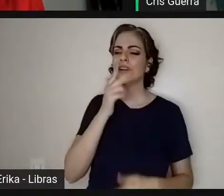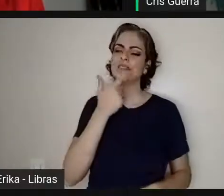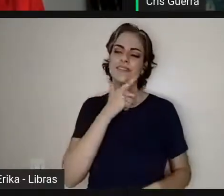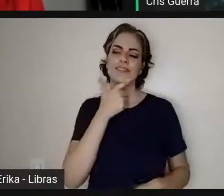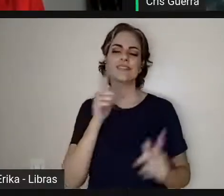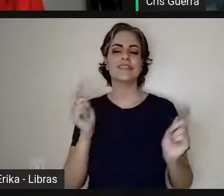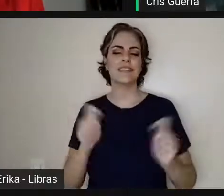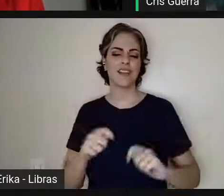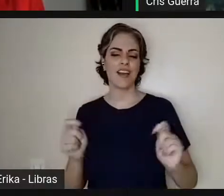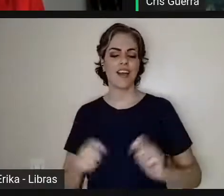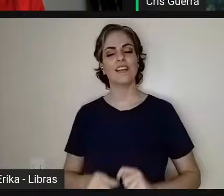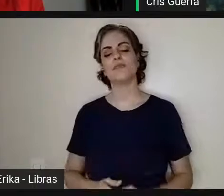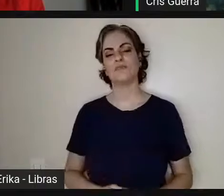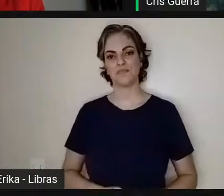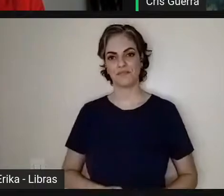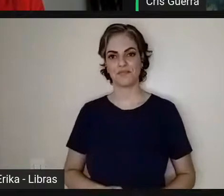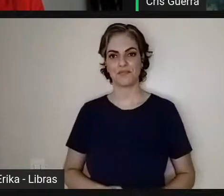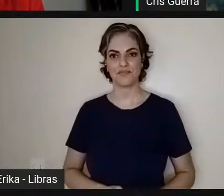gente leva.